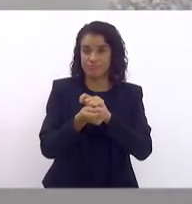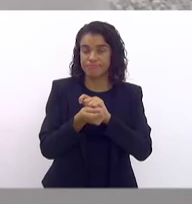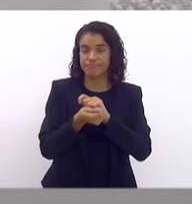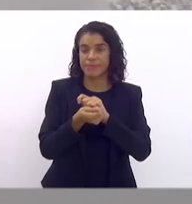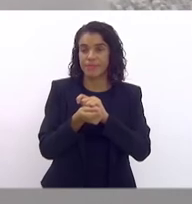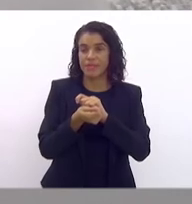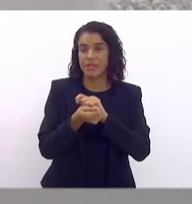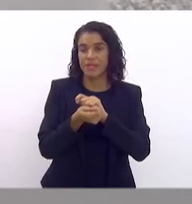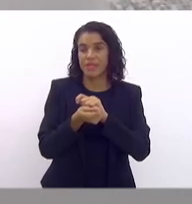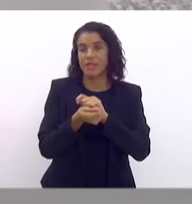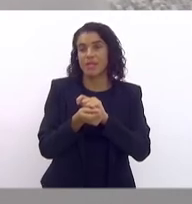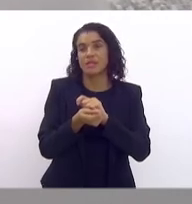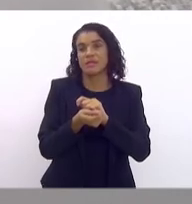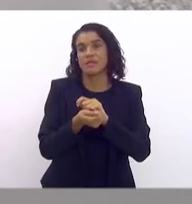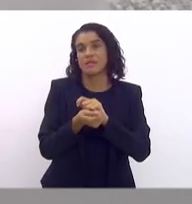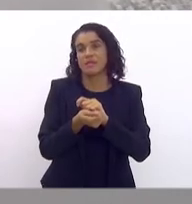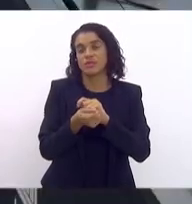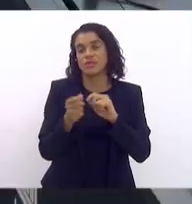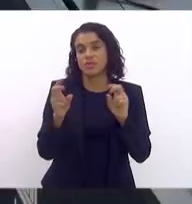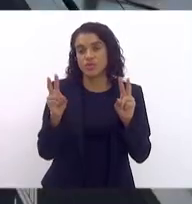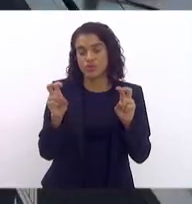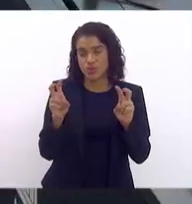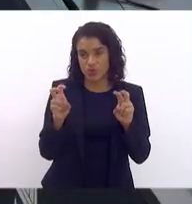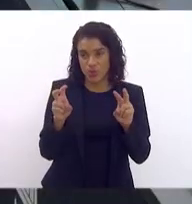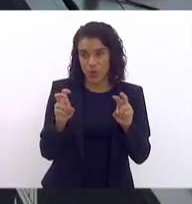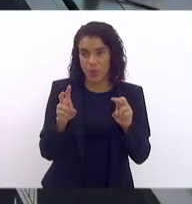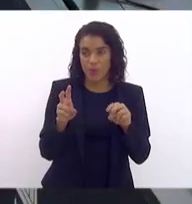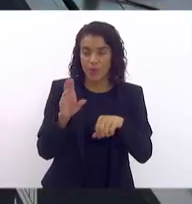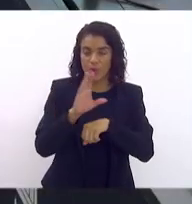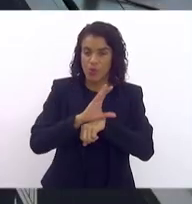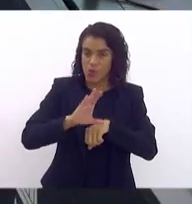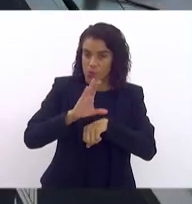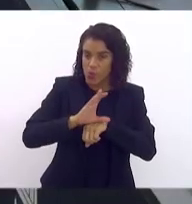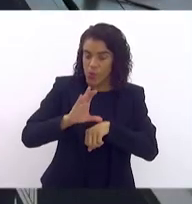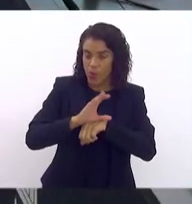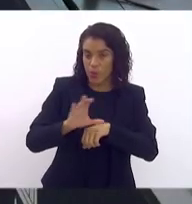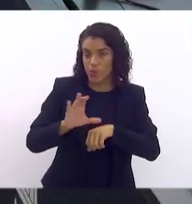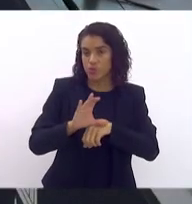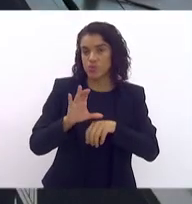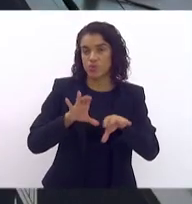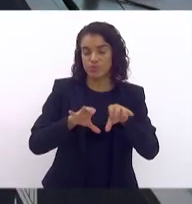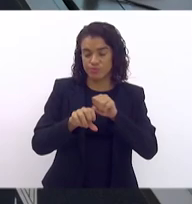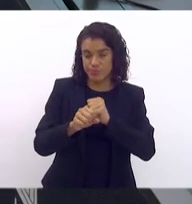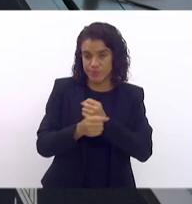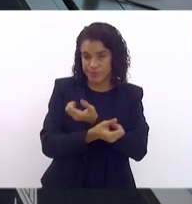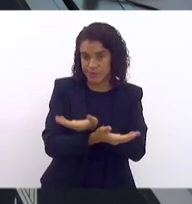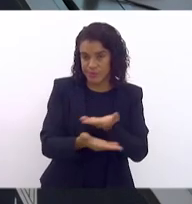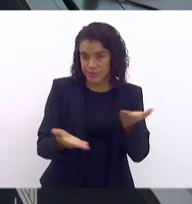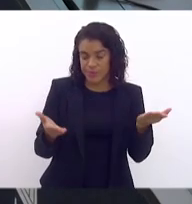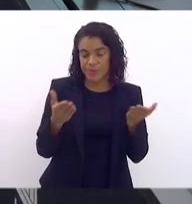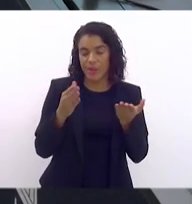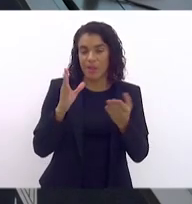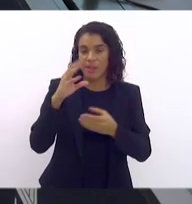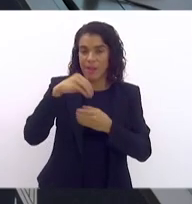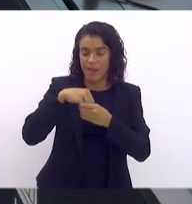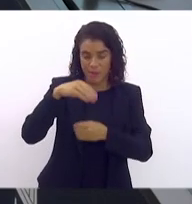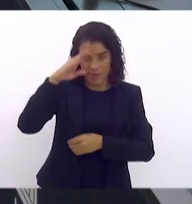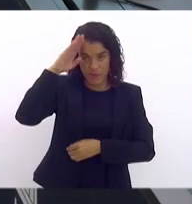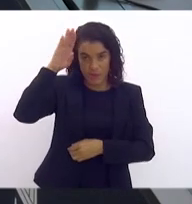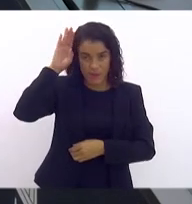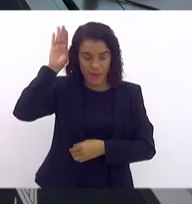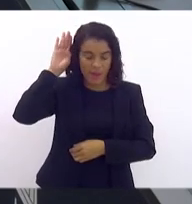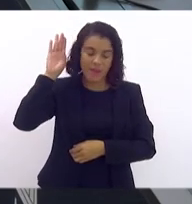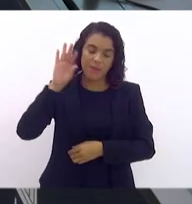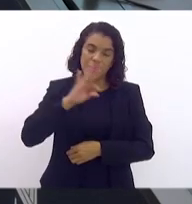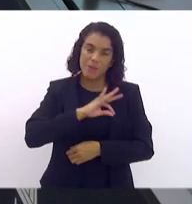eh a partir do aprimoramento dos policiais em formação que é realizado pela academia seja pel uma